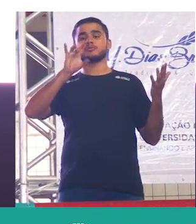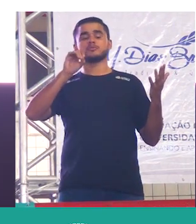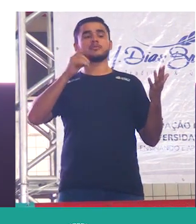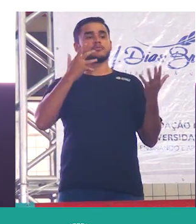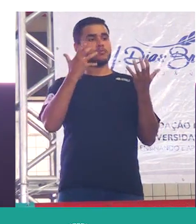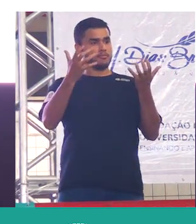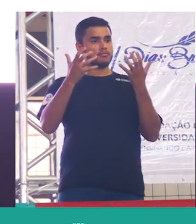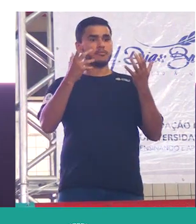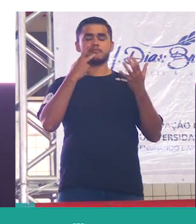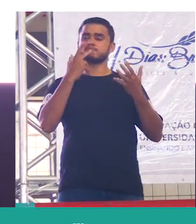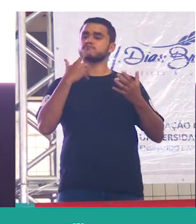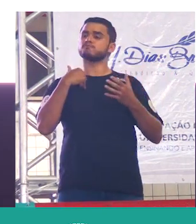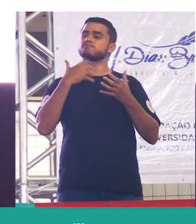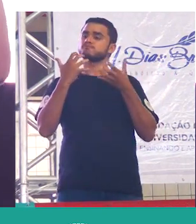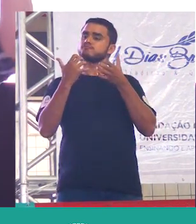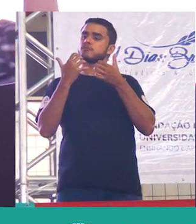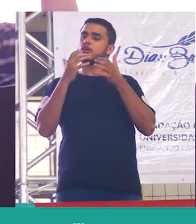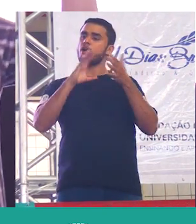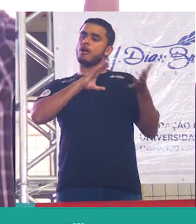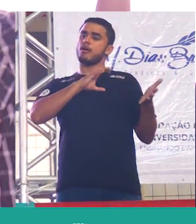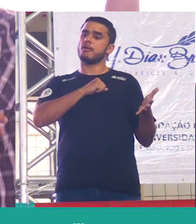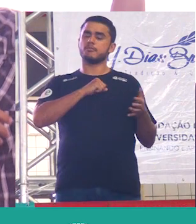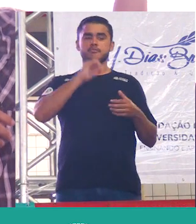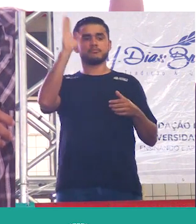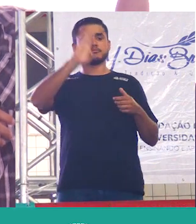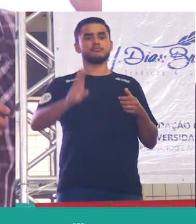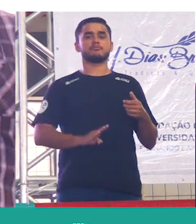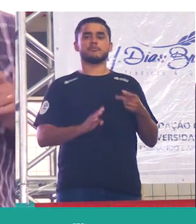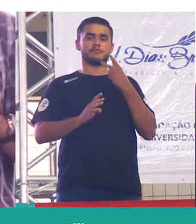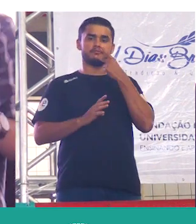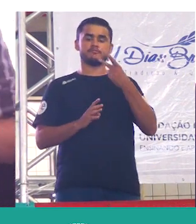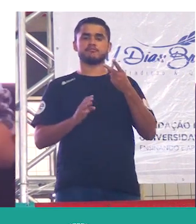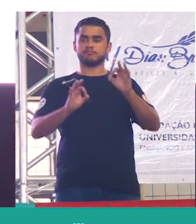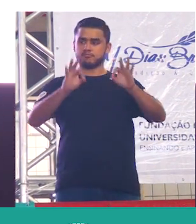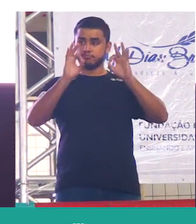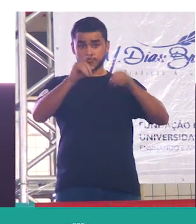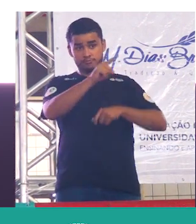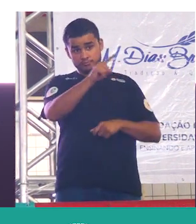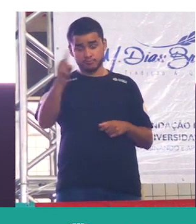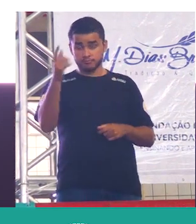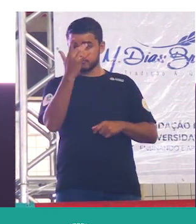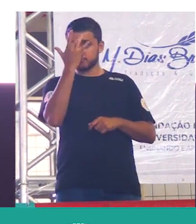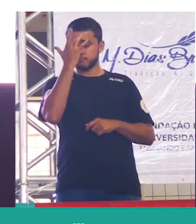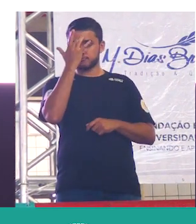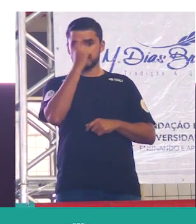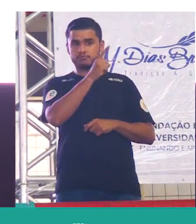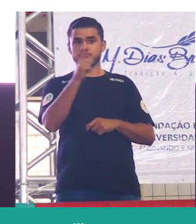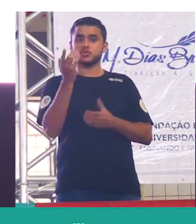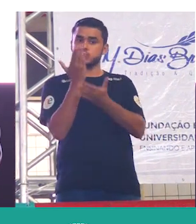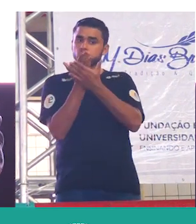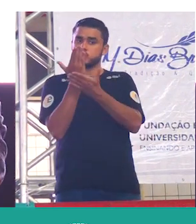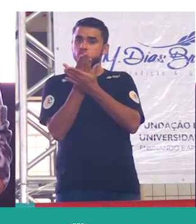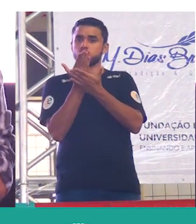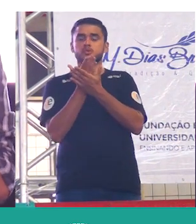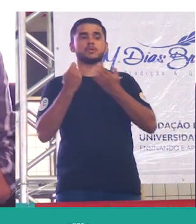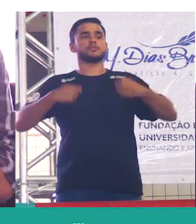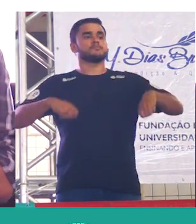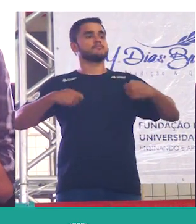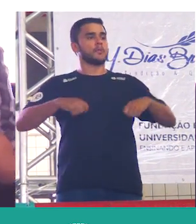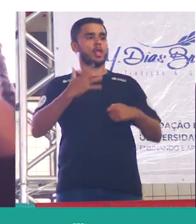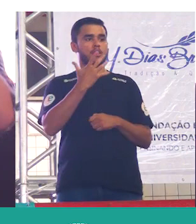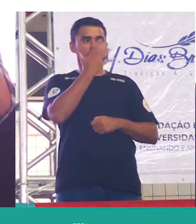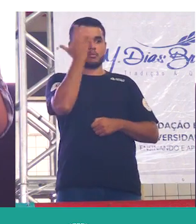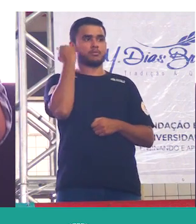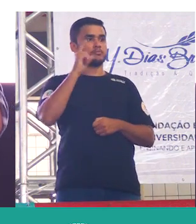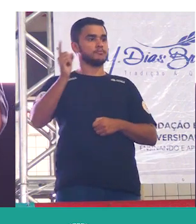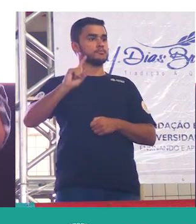mais nacionalista. É uma palavra que eu sugiro que vocês, ao estudarem, nunca